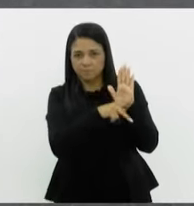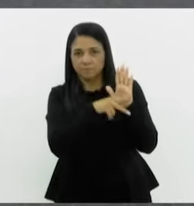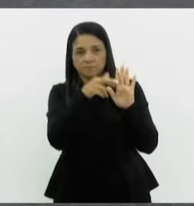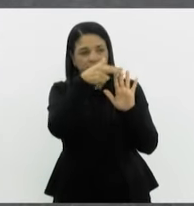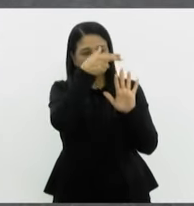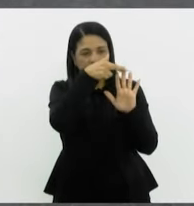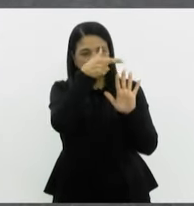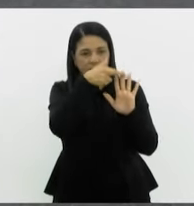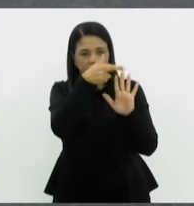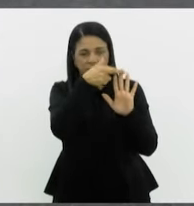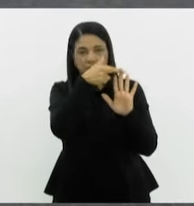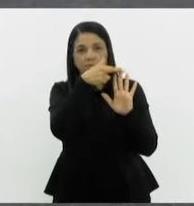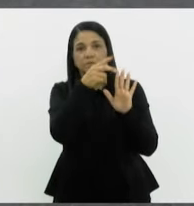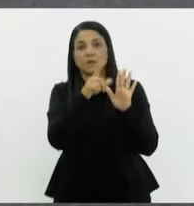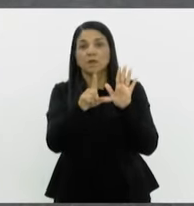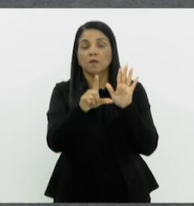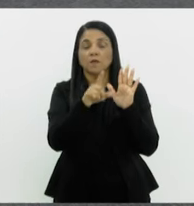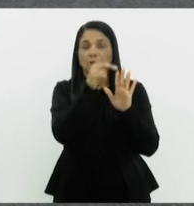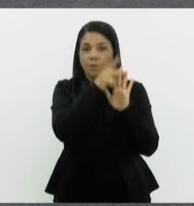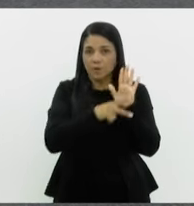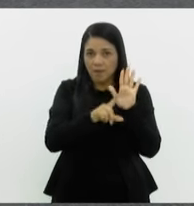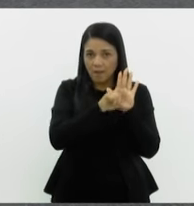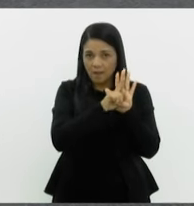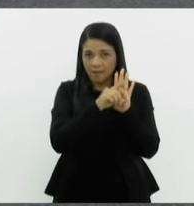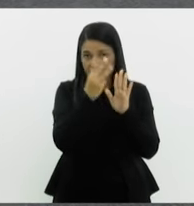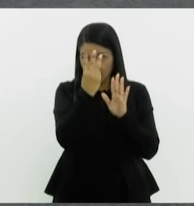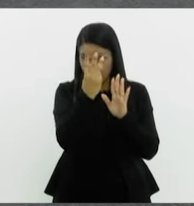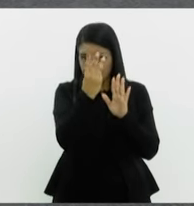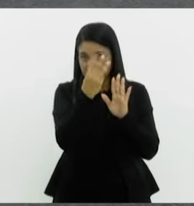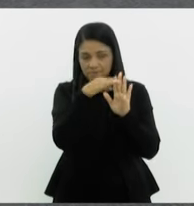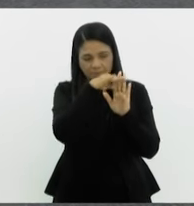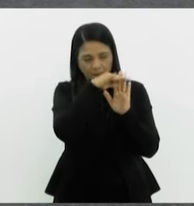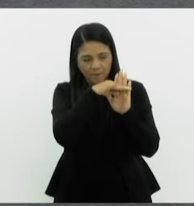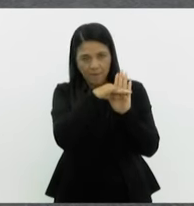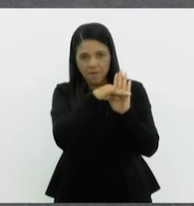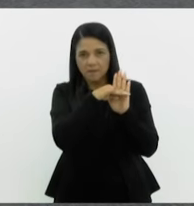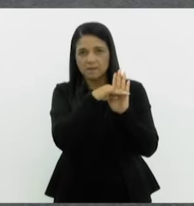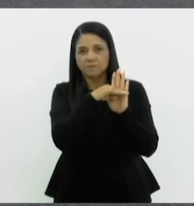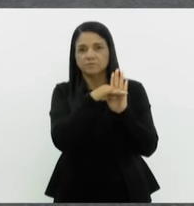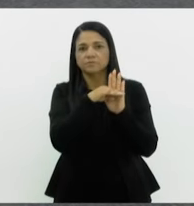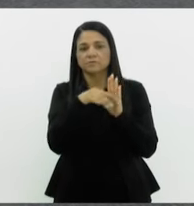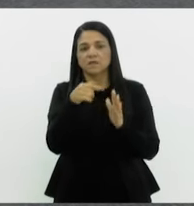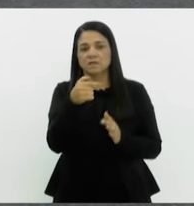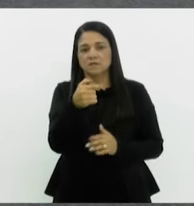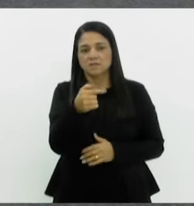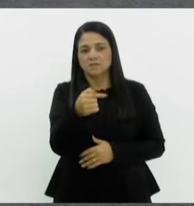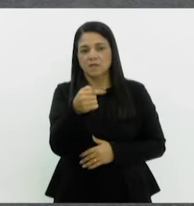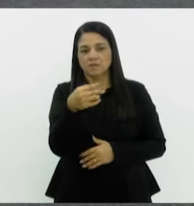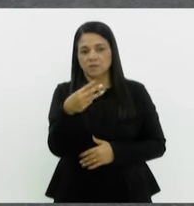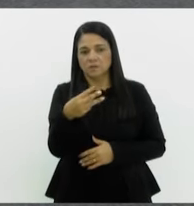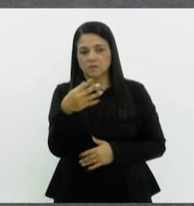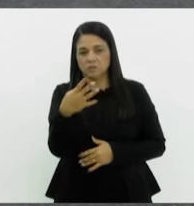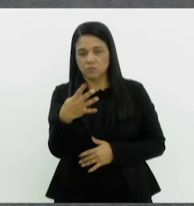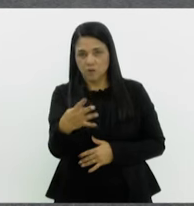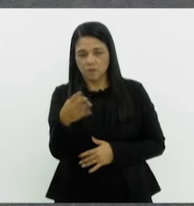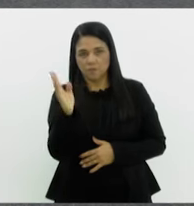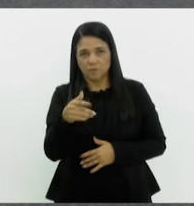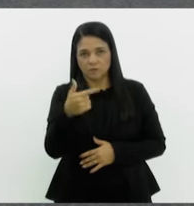e o projeto de lei, o PSOL se abstém. É o 734 de